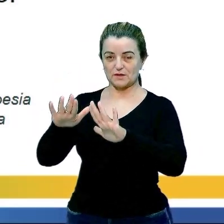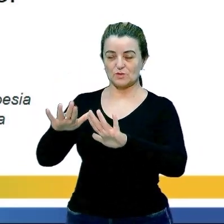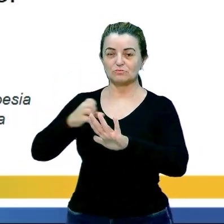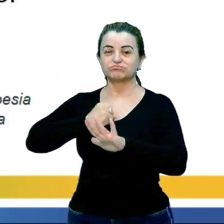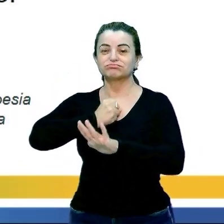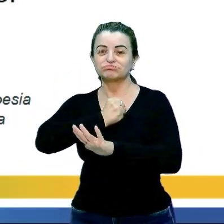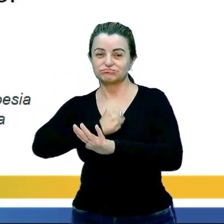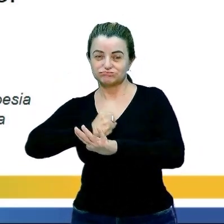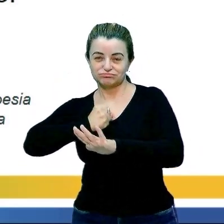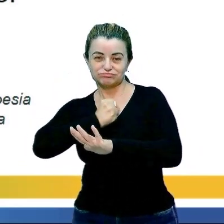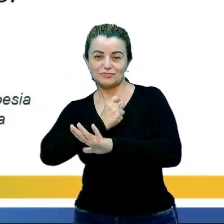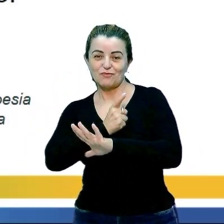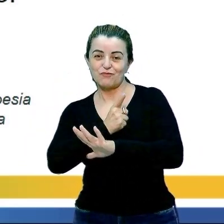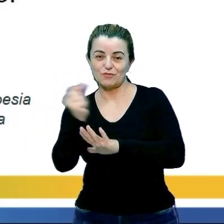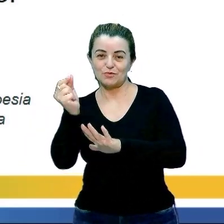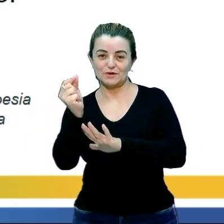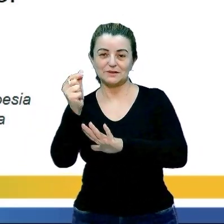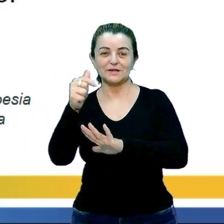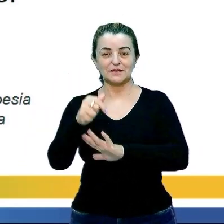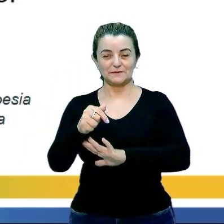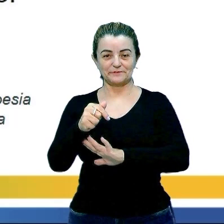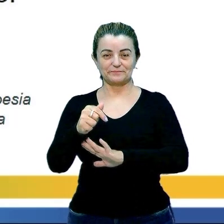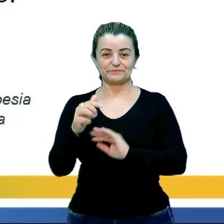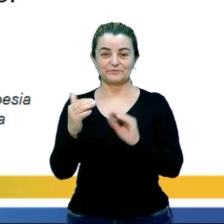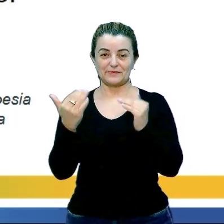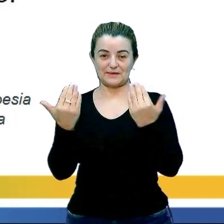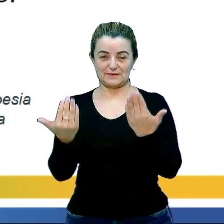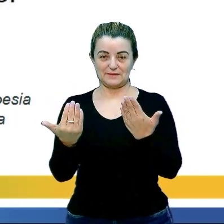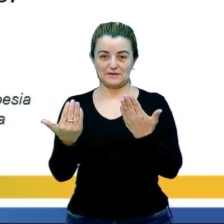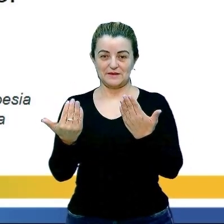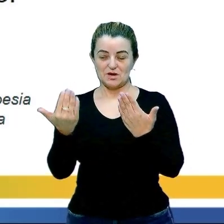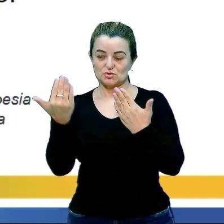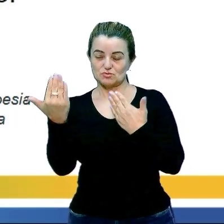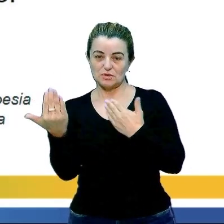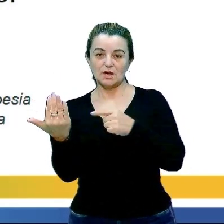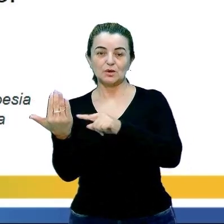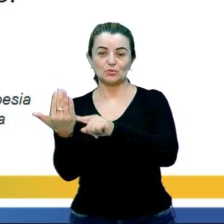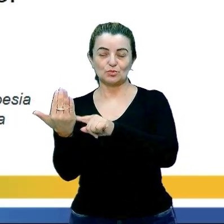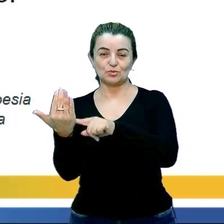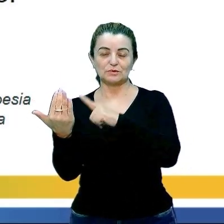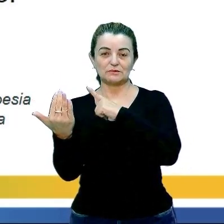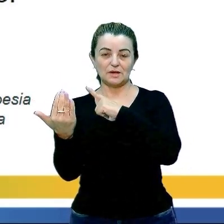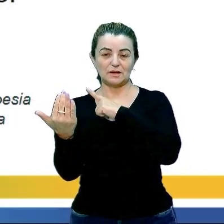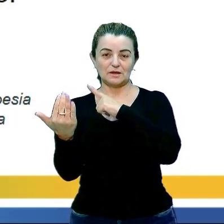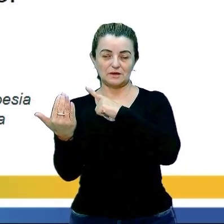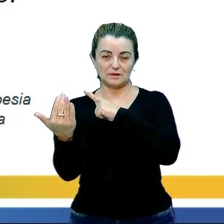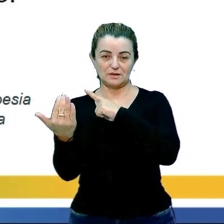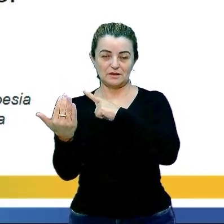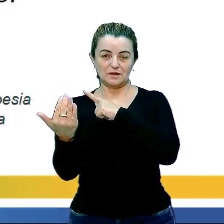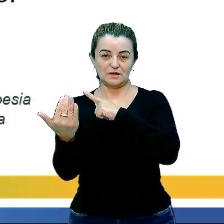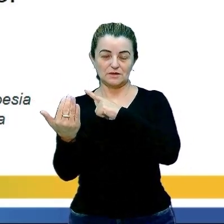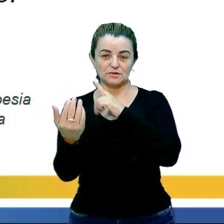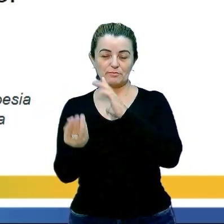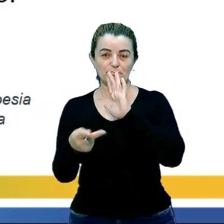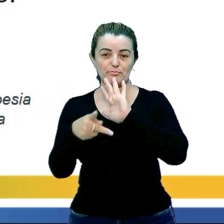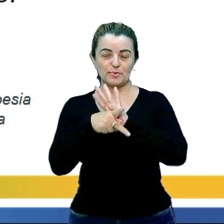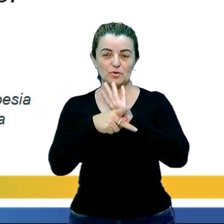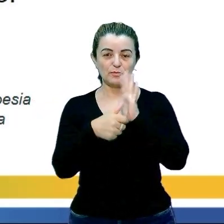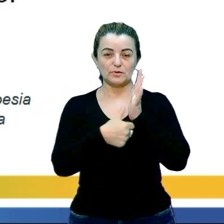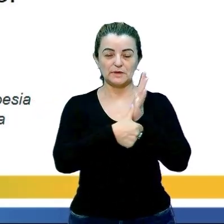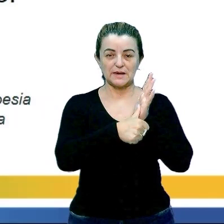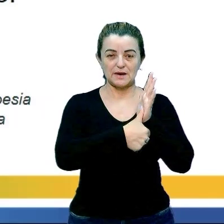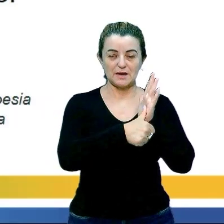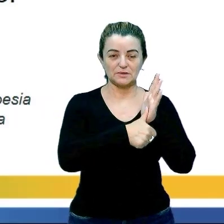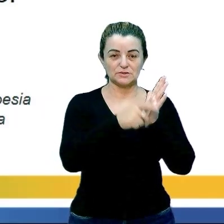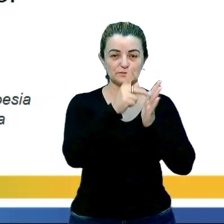saudoso se for embora daqui. Aí a gente, de um lado, nós temos um trecho da carta de Pero Vaz de